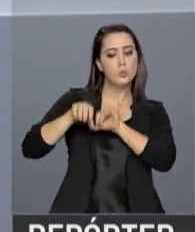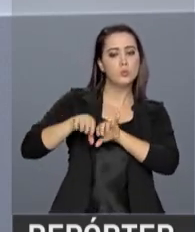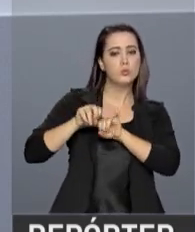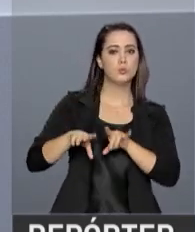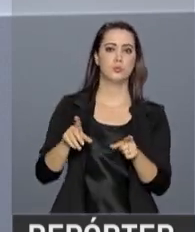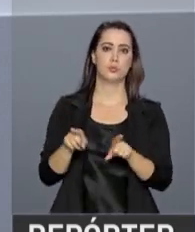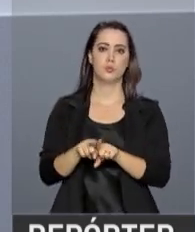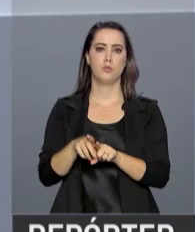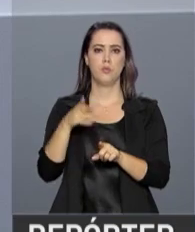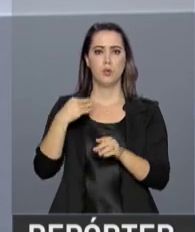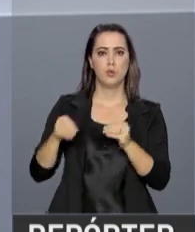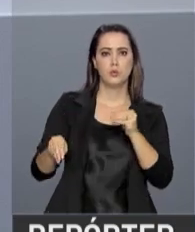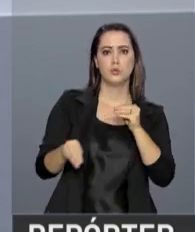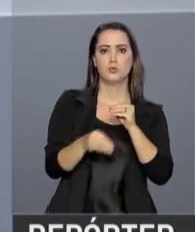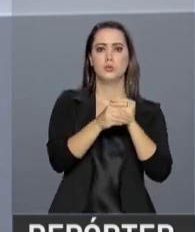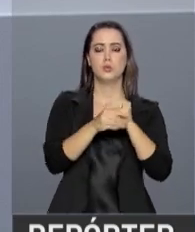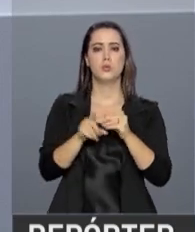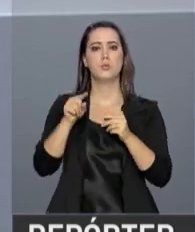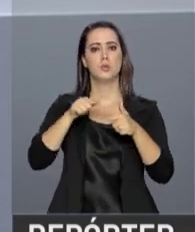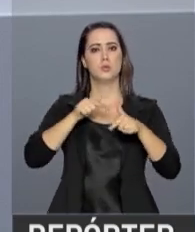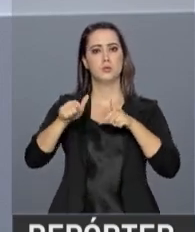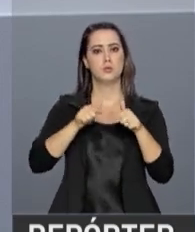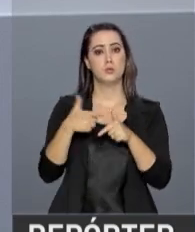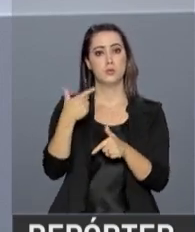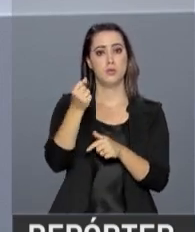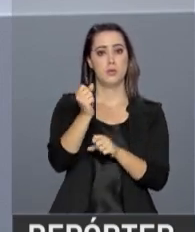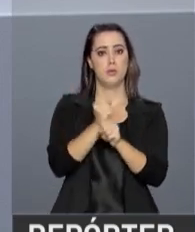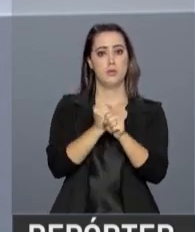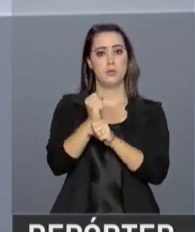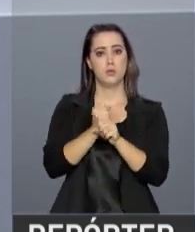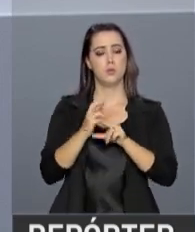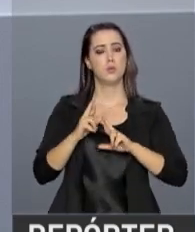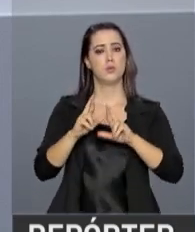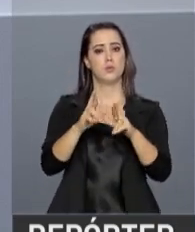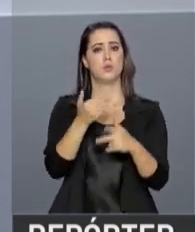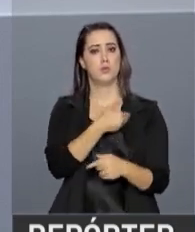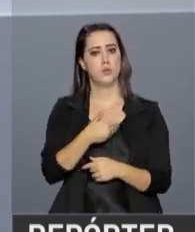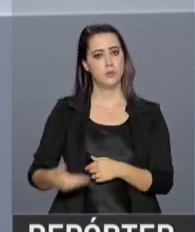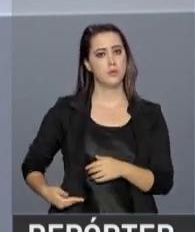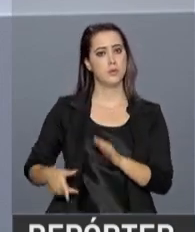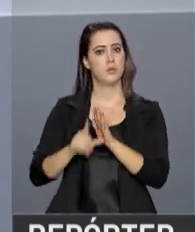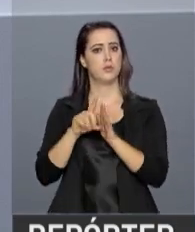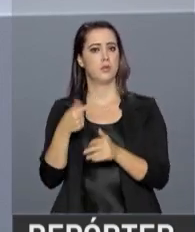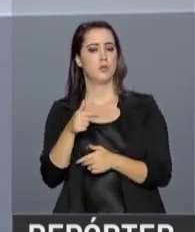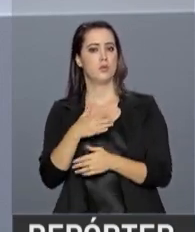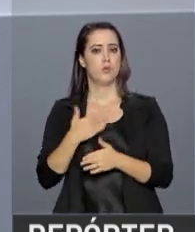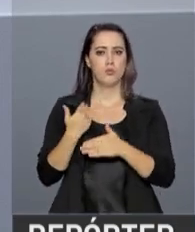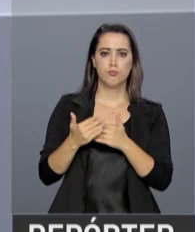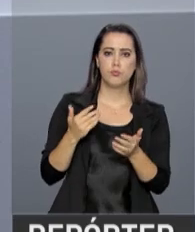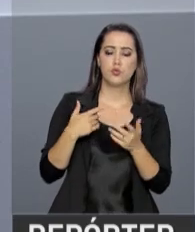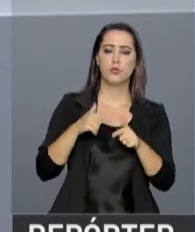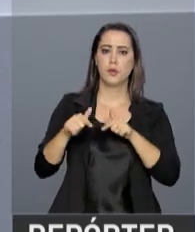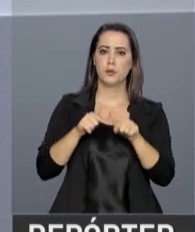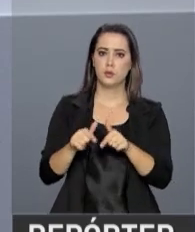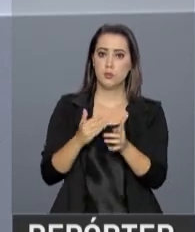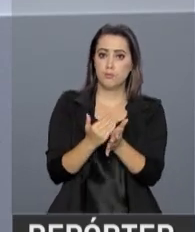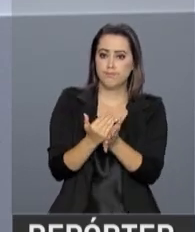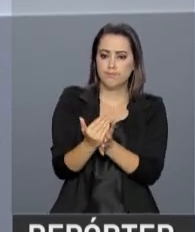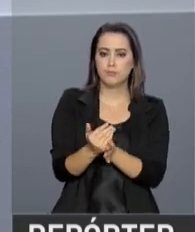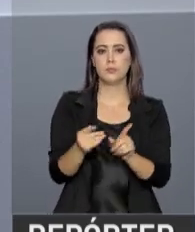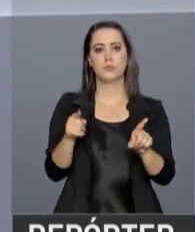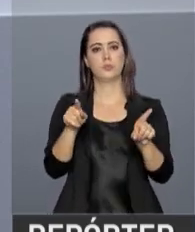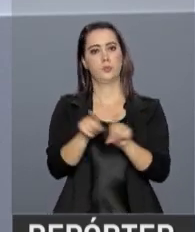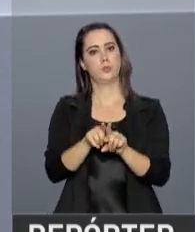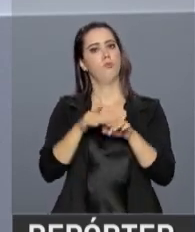que a medida completa uma tarefa que era esperada há mais de 20 anos e que governos anteriores não tiveram a iniciativa de fazer. Ainda